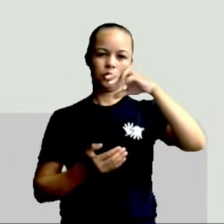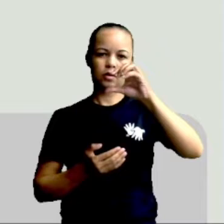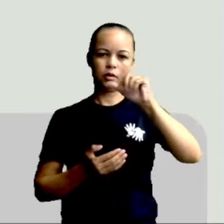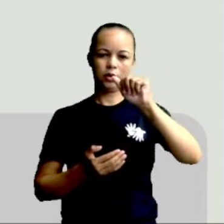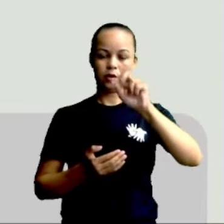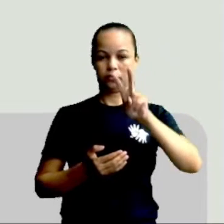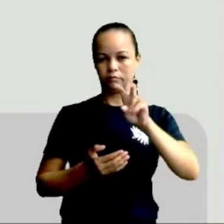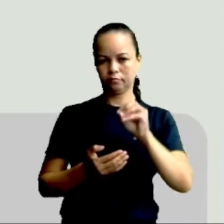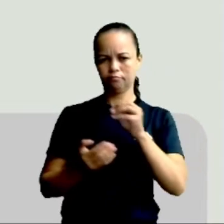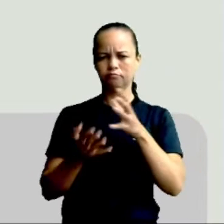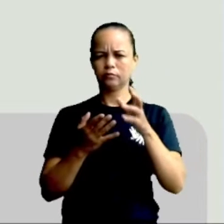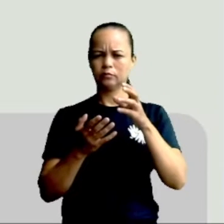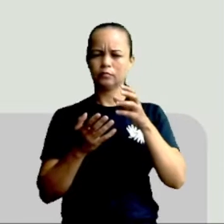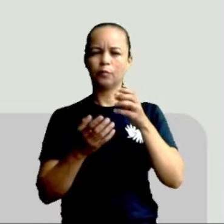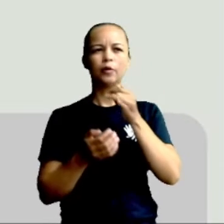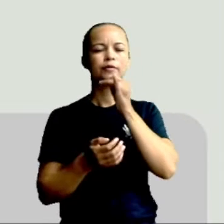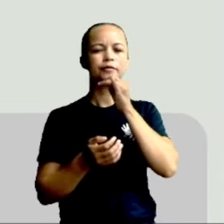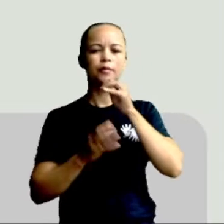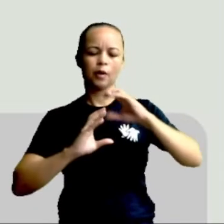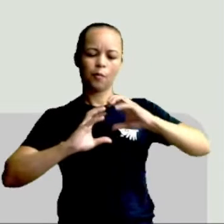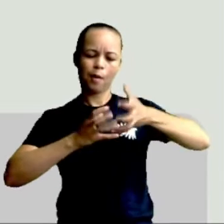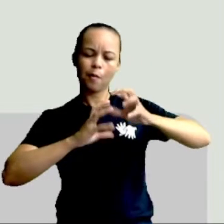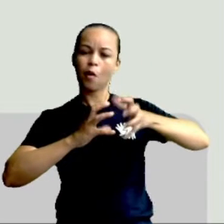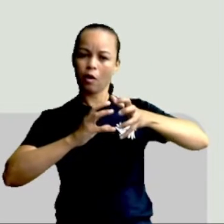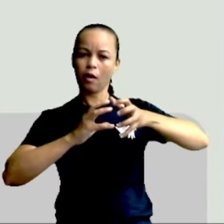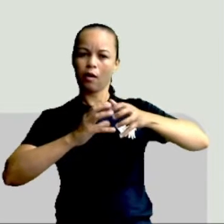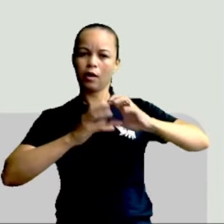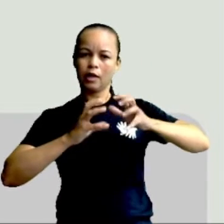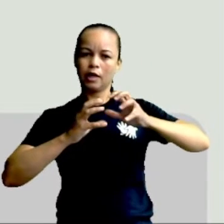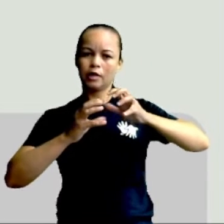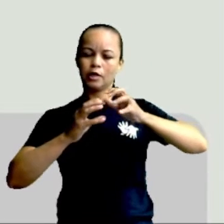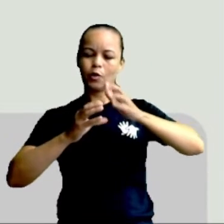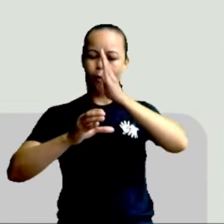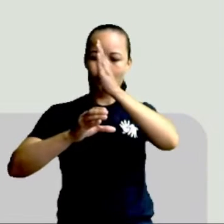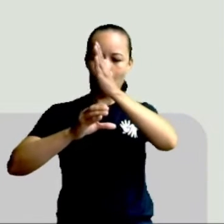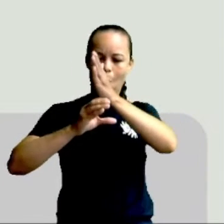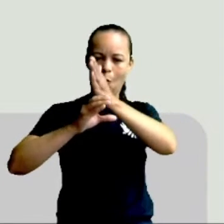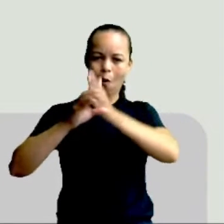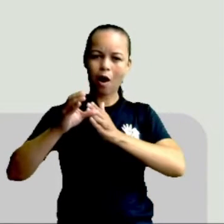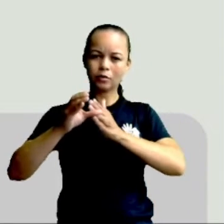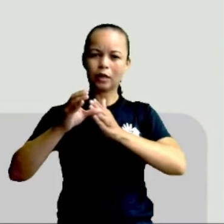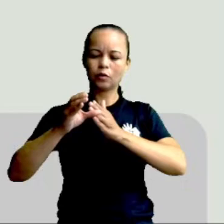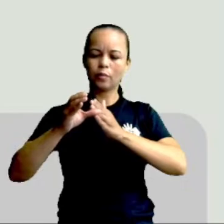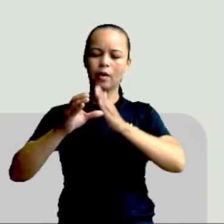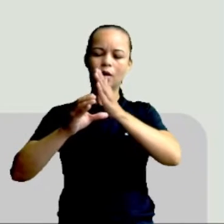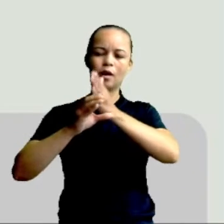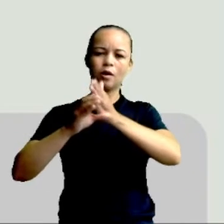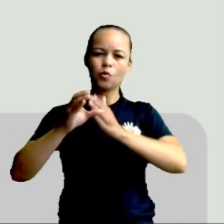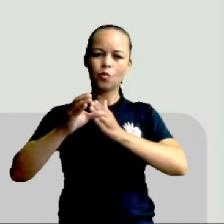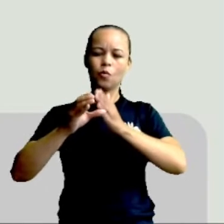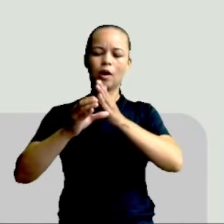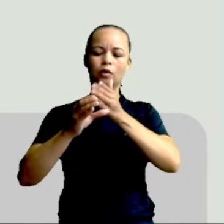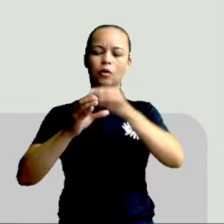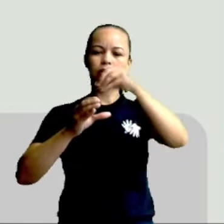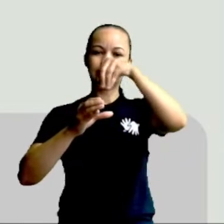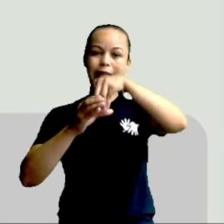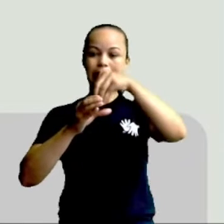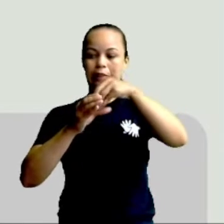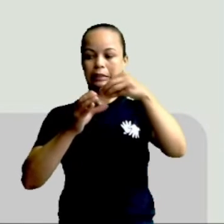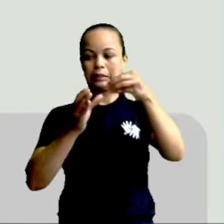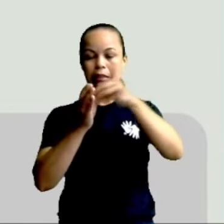bola, tá? Que é uma esfera, e cortar ela no meio, a parte de dentro a gente chama de